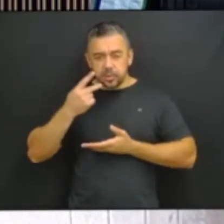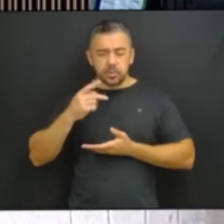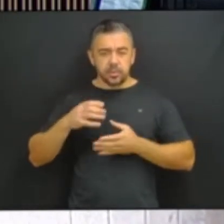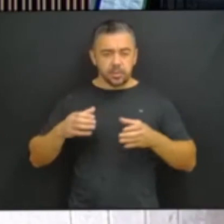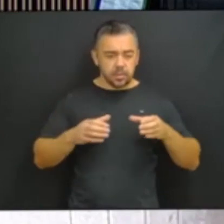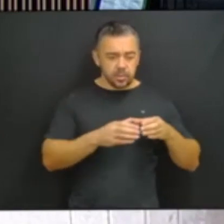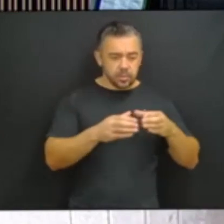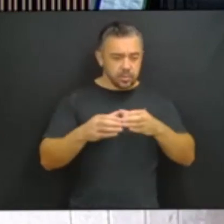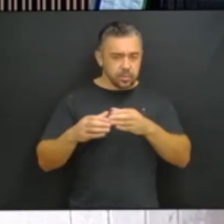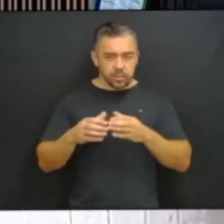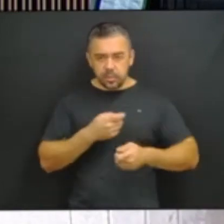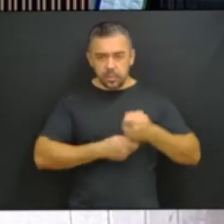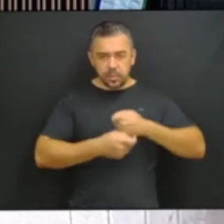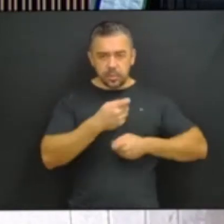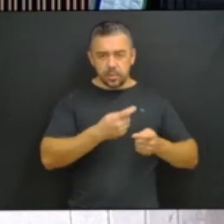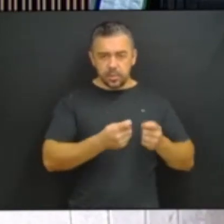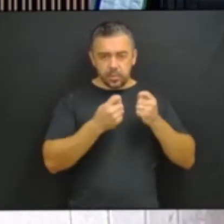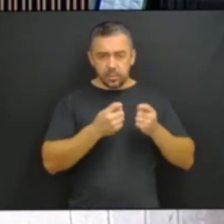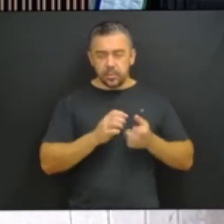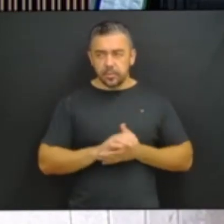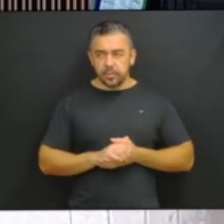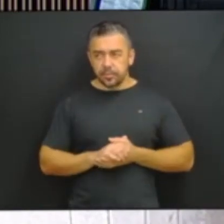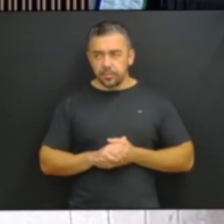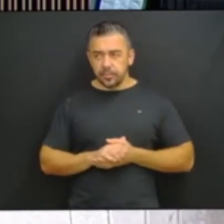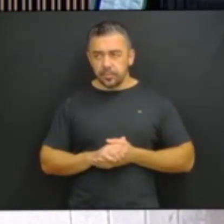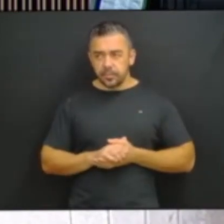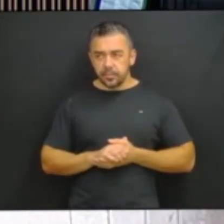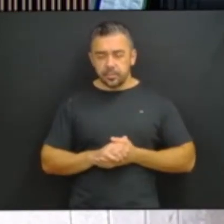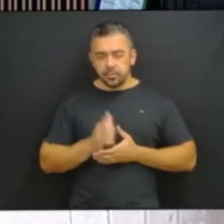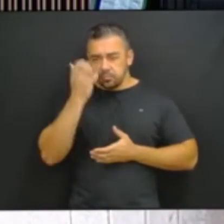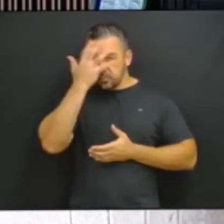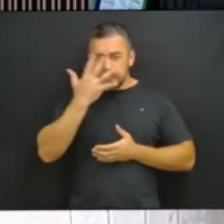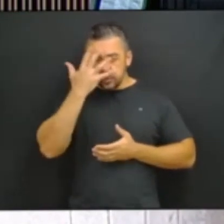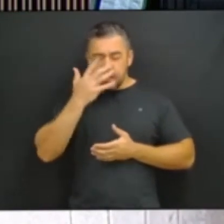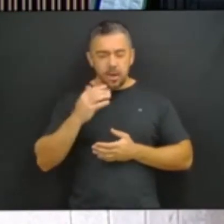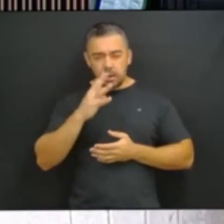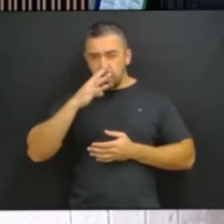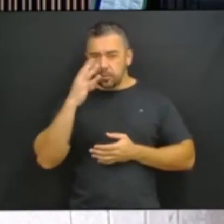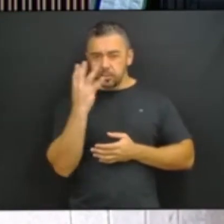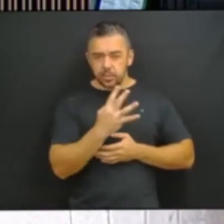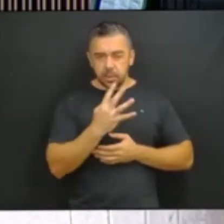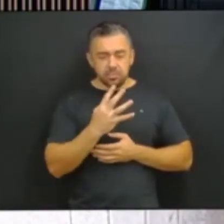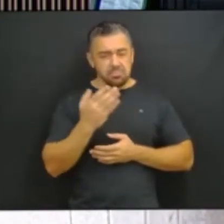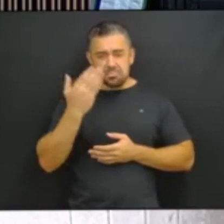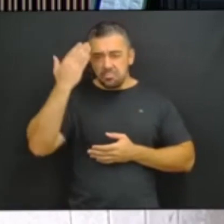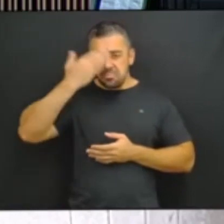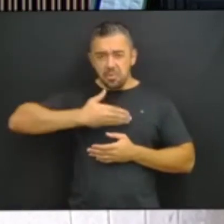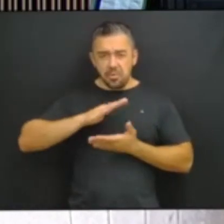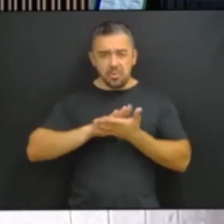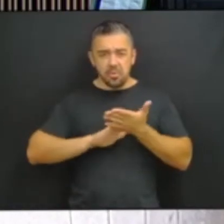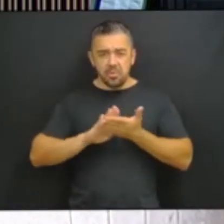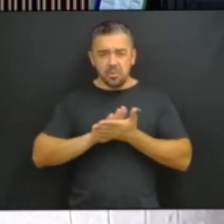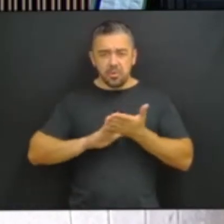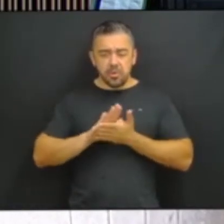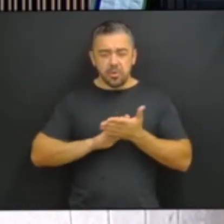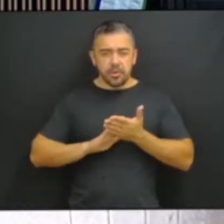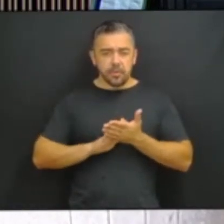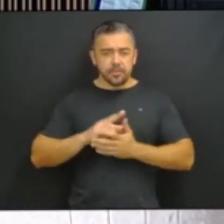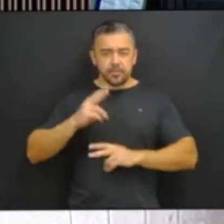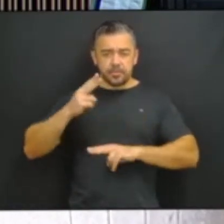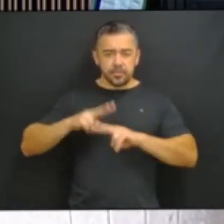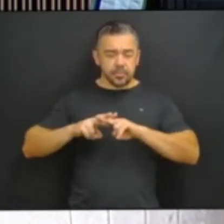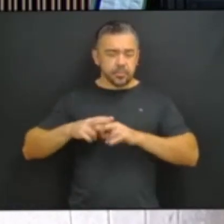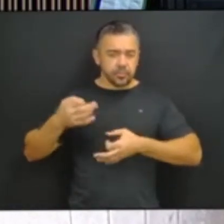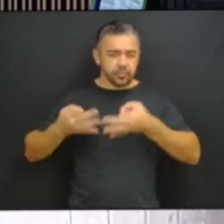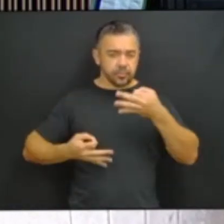a grupos econômicos mancharam acusaram não provaram e condenaram publicamente